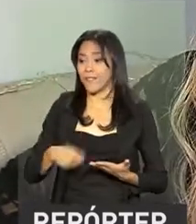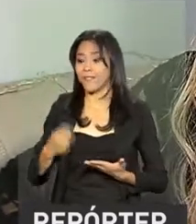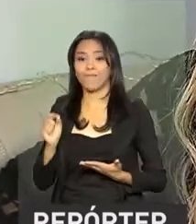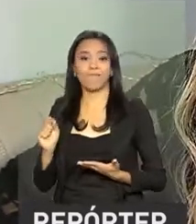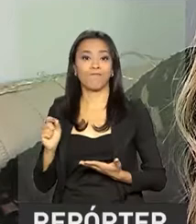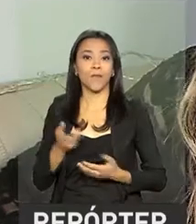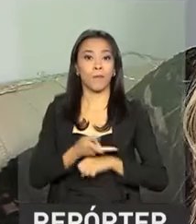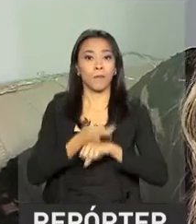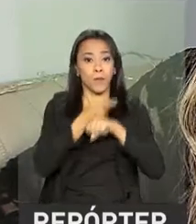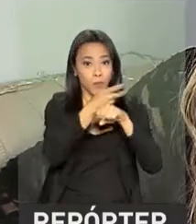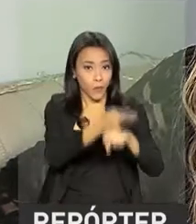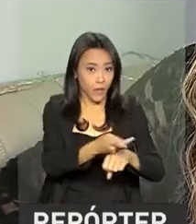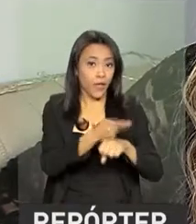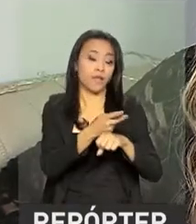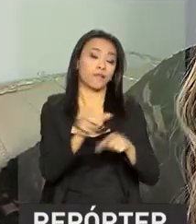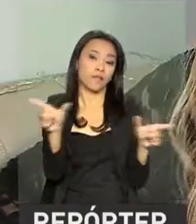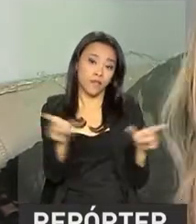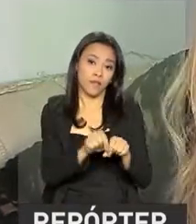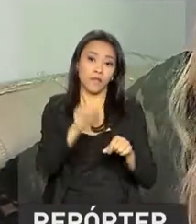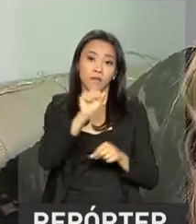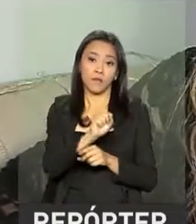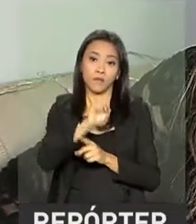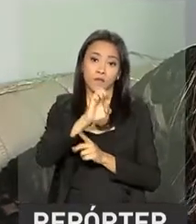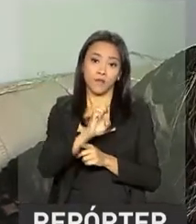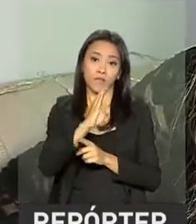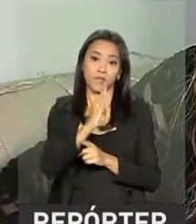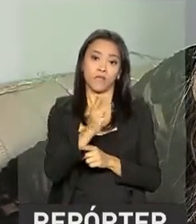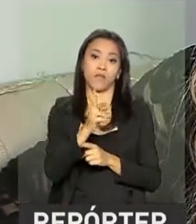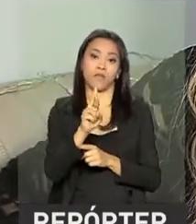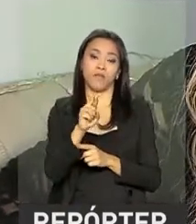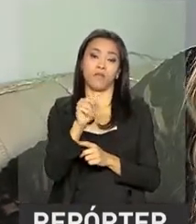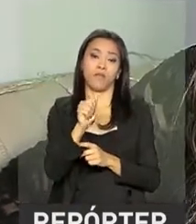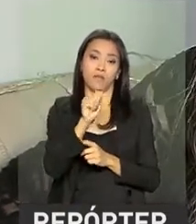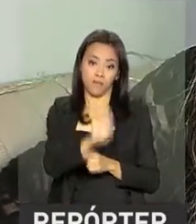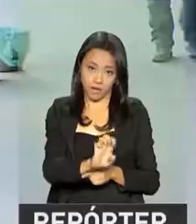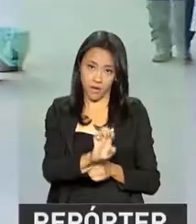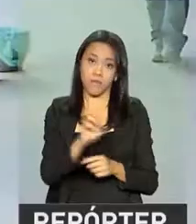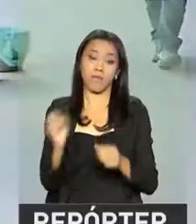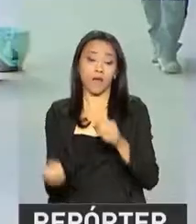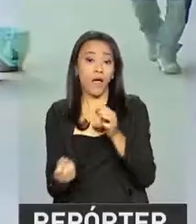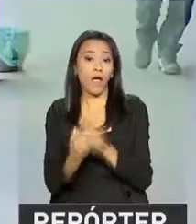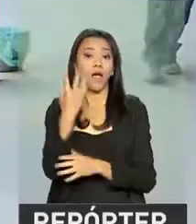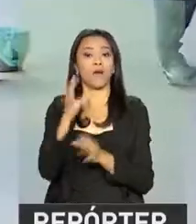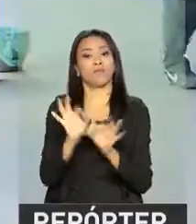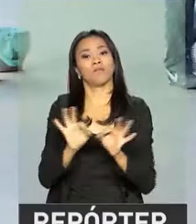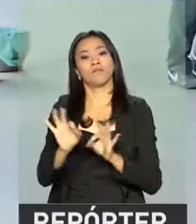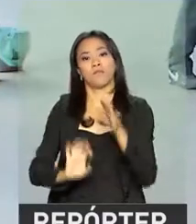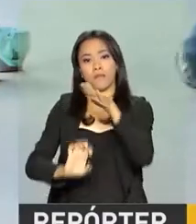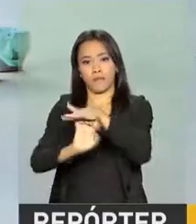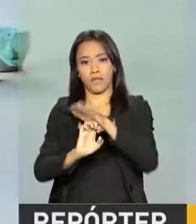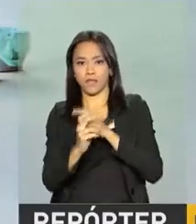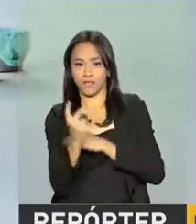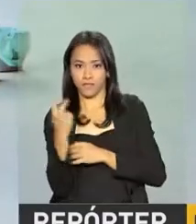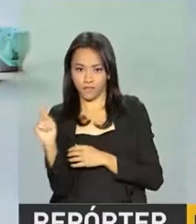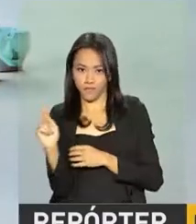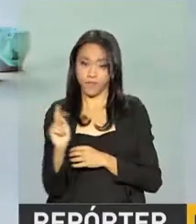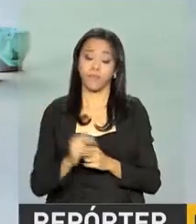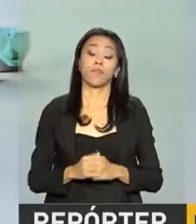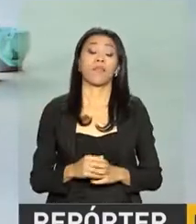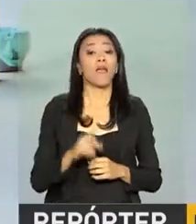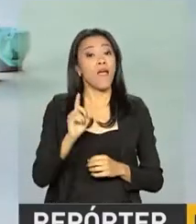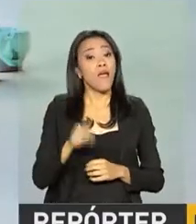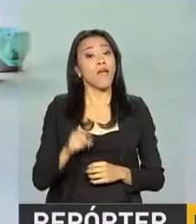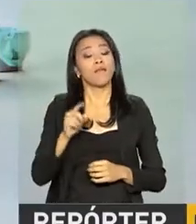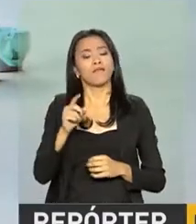o sebrae e fazer a microempresa apostar no empreendedorismo é o que